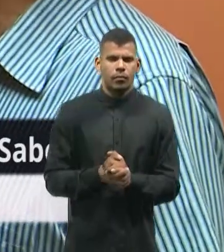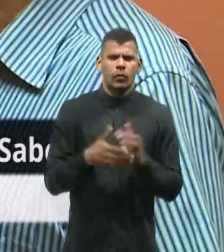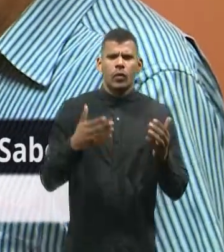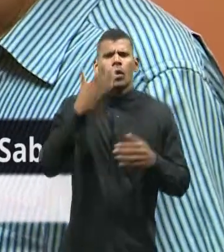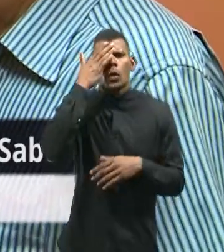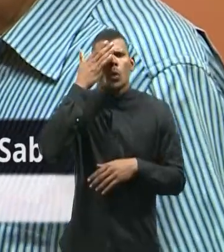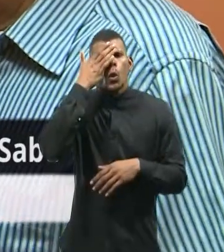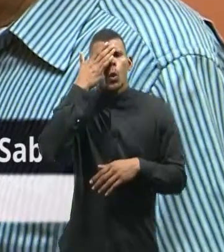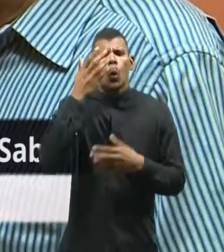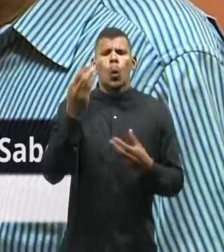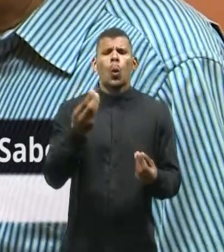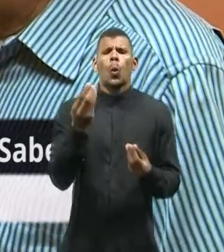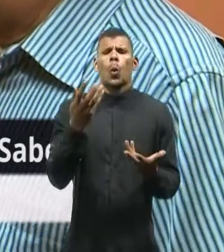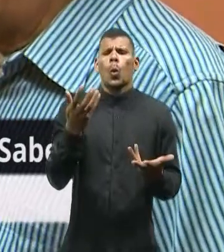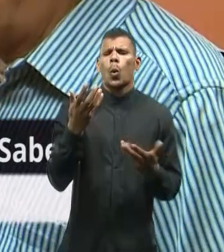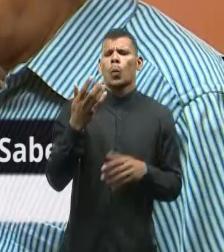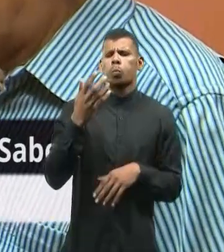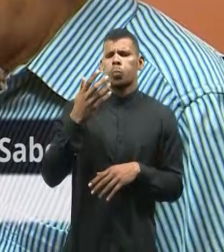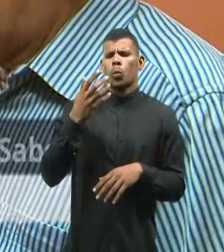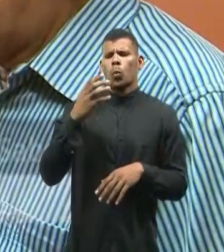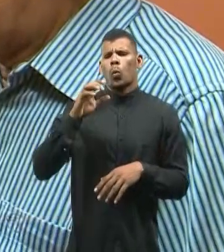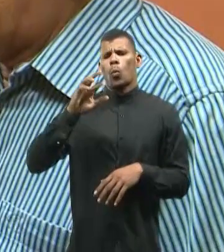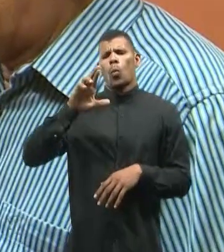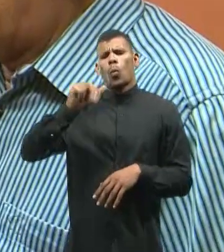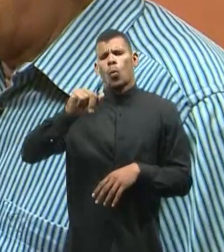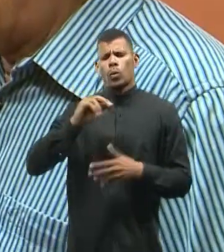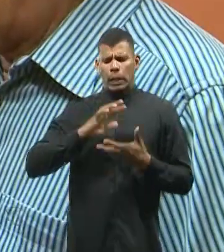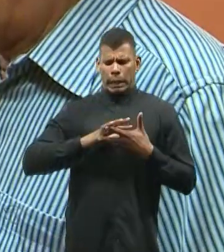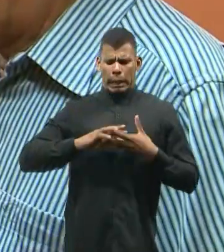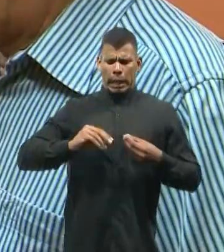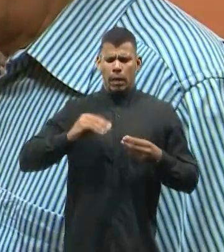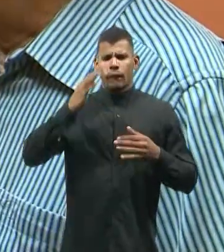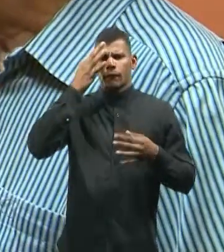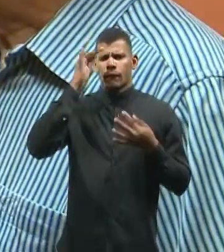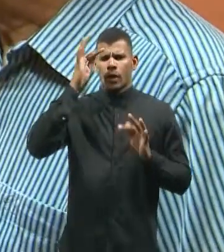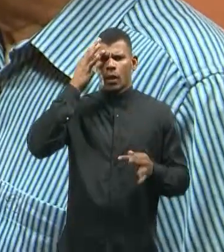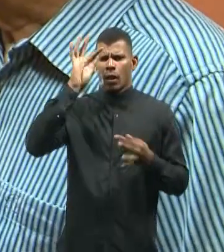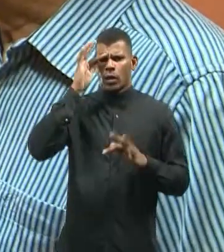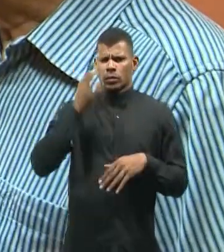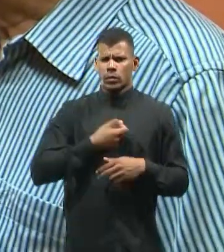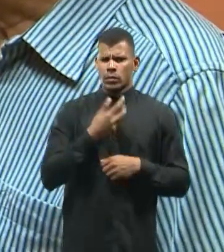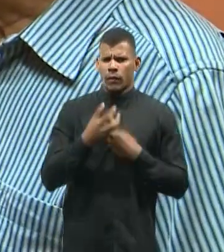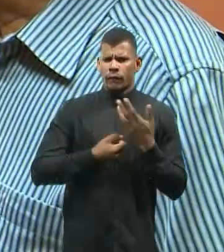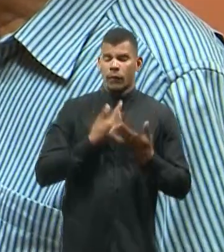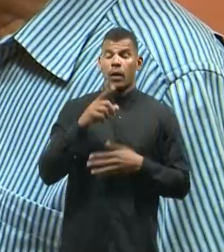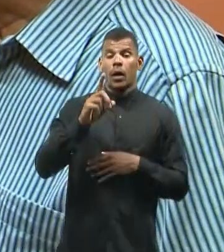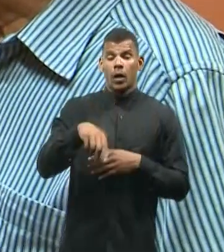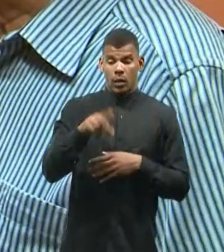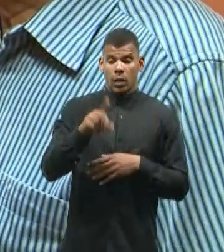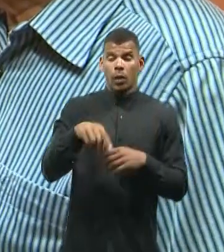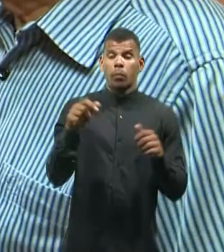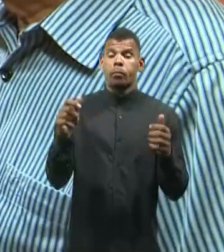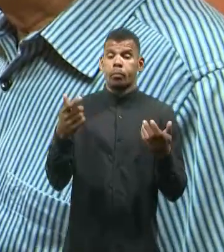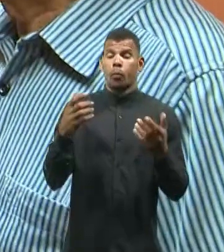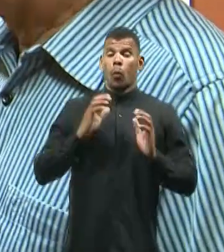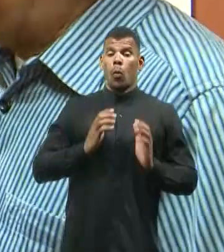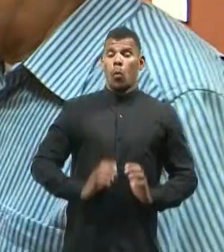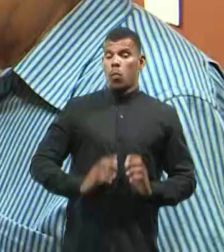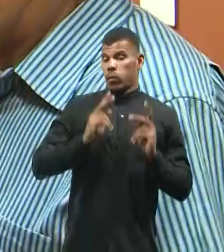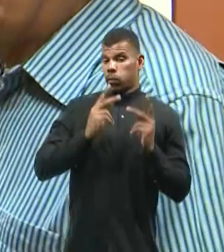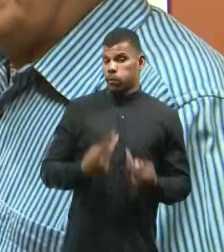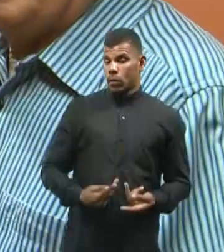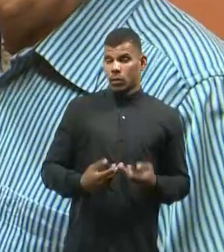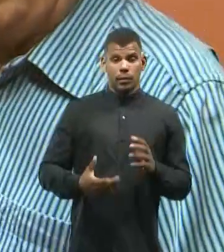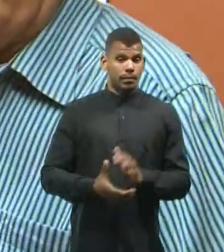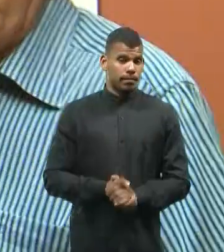pouco dessa cura existencial, né? Dessa coisa filosófica e poética que é esse, o comportamento humano. Tá